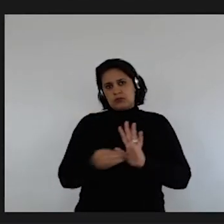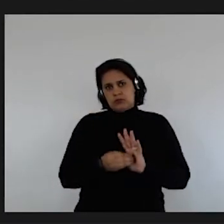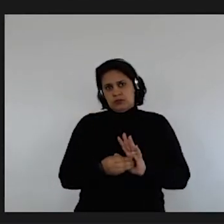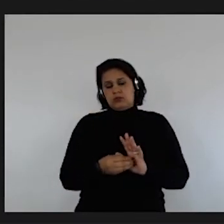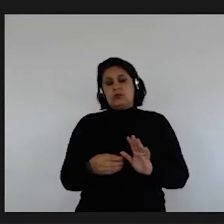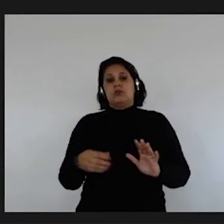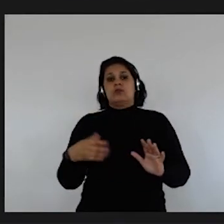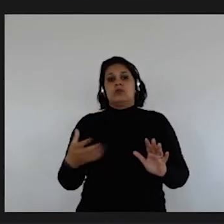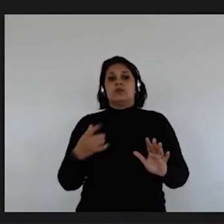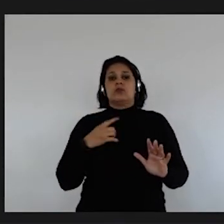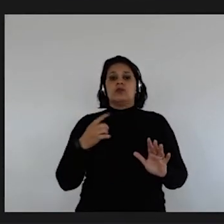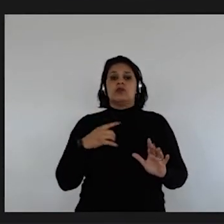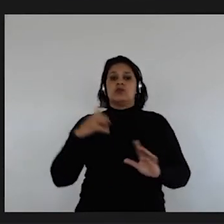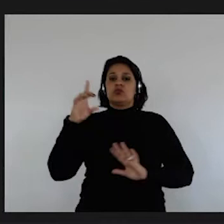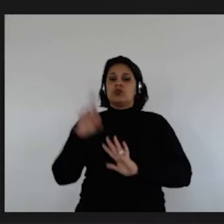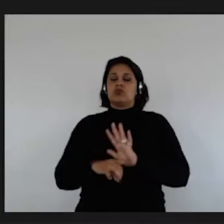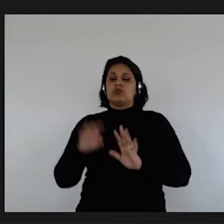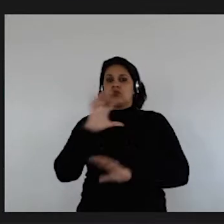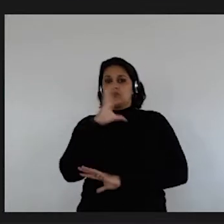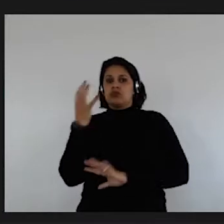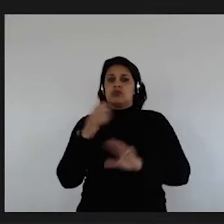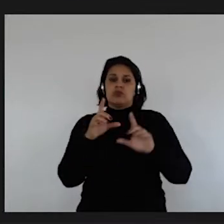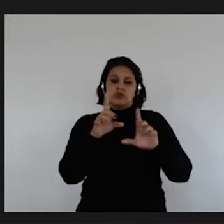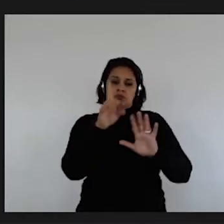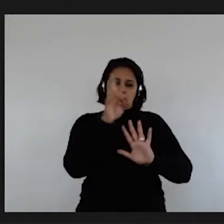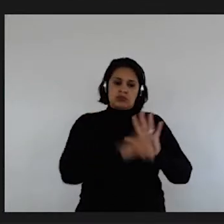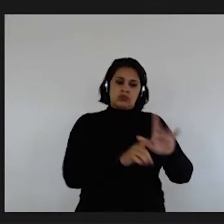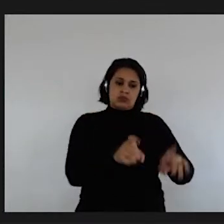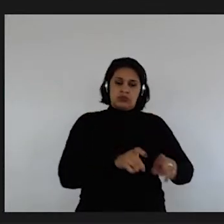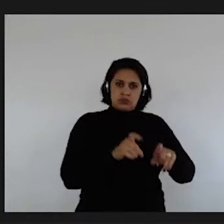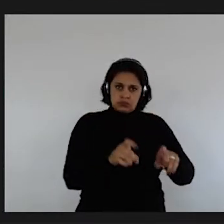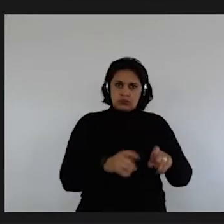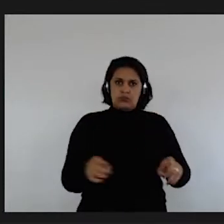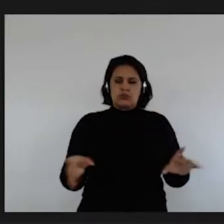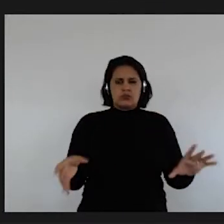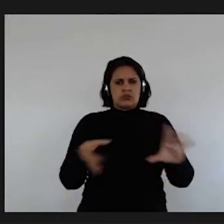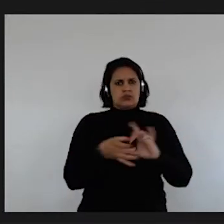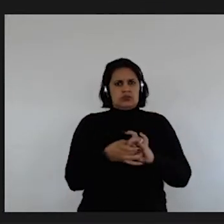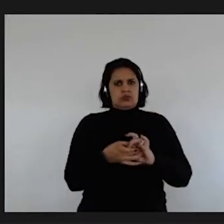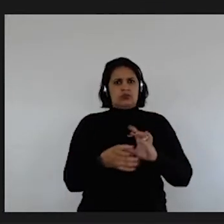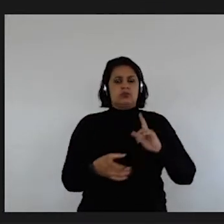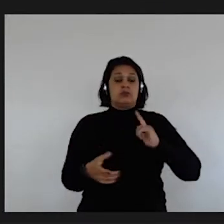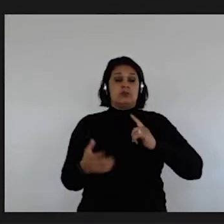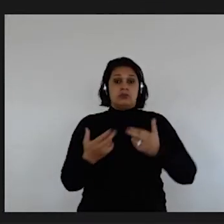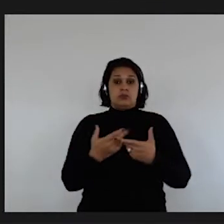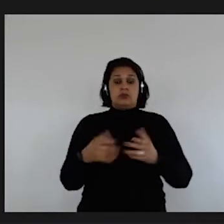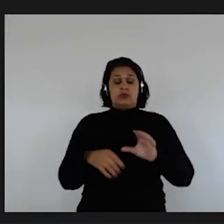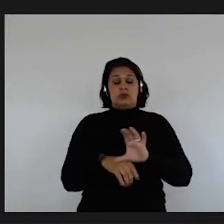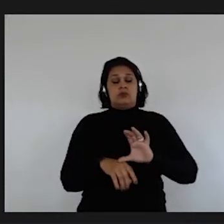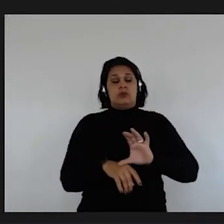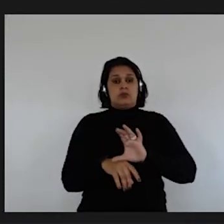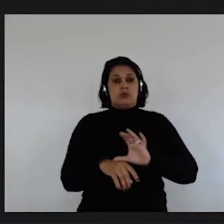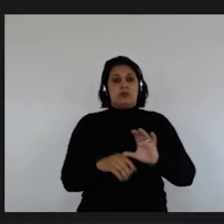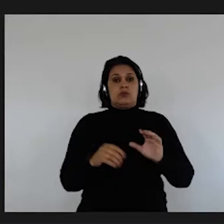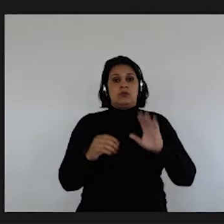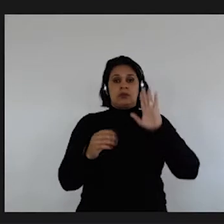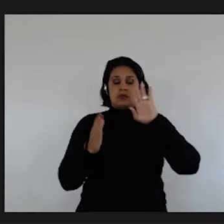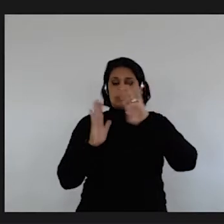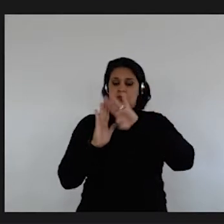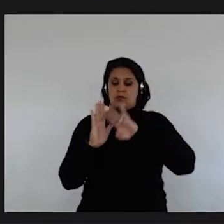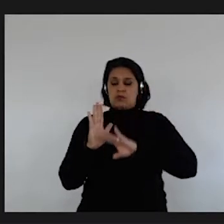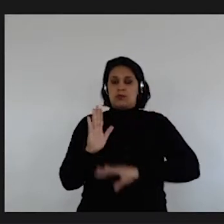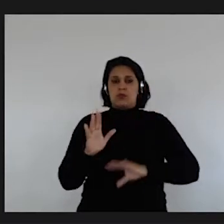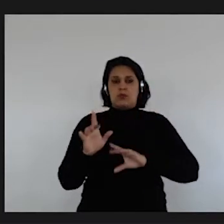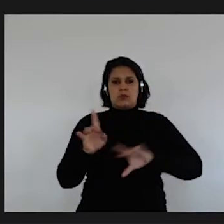do que com o direito ambiental. Os dispositivos constitucionais, entre eles os princípios da ordem